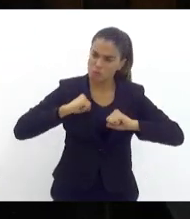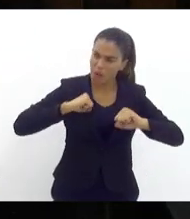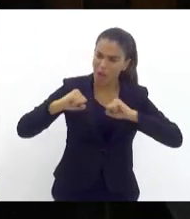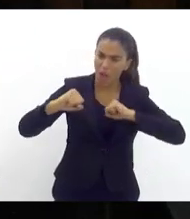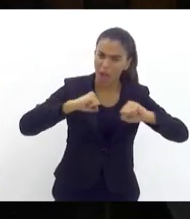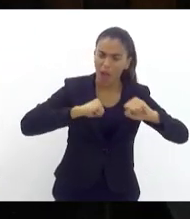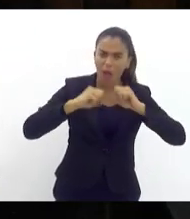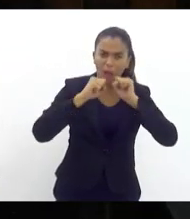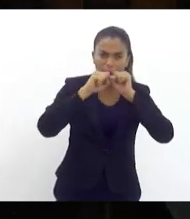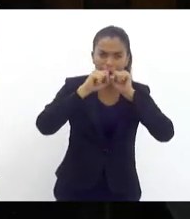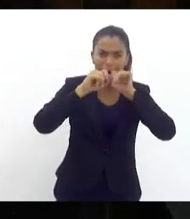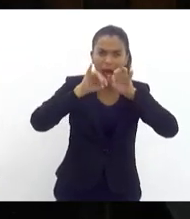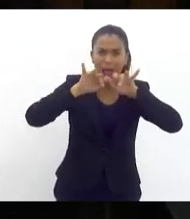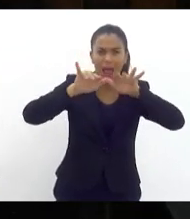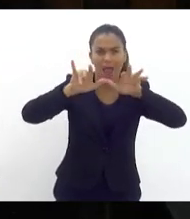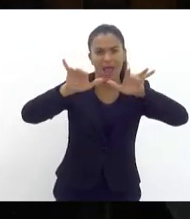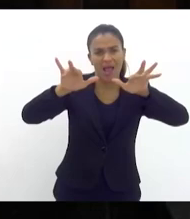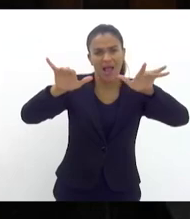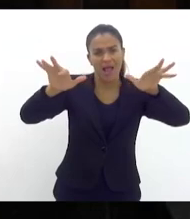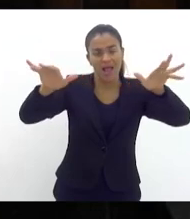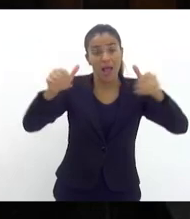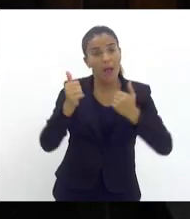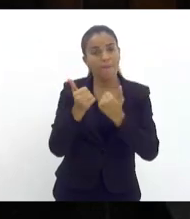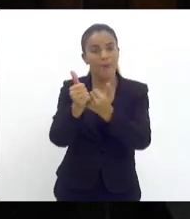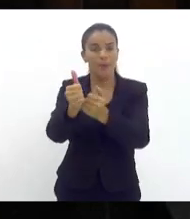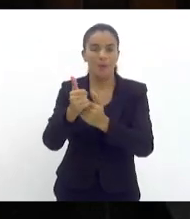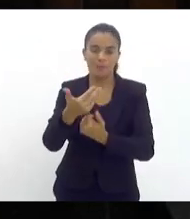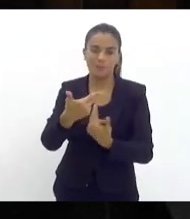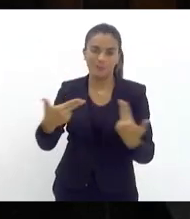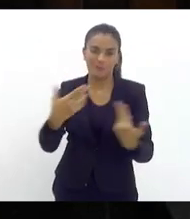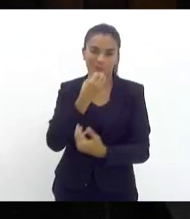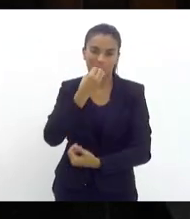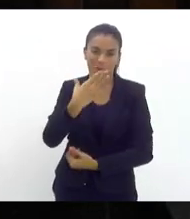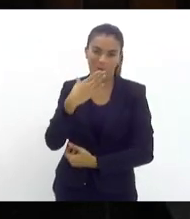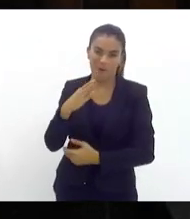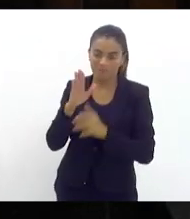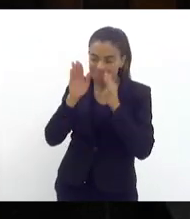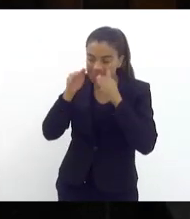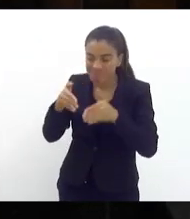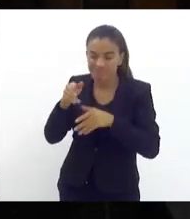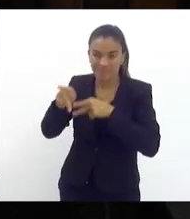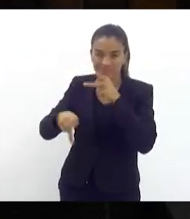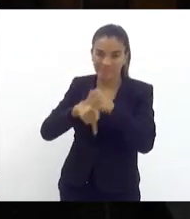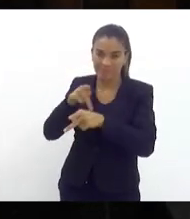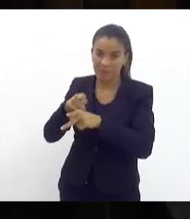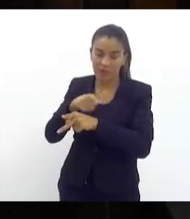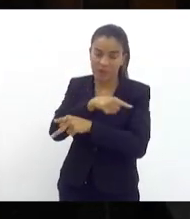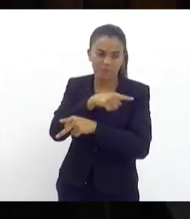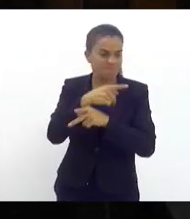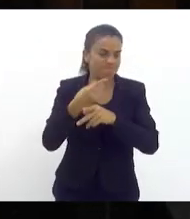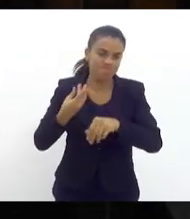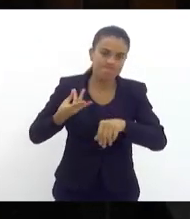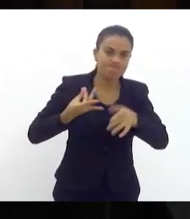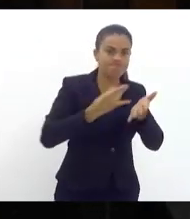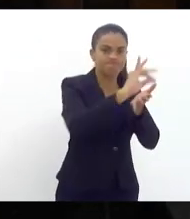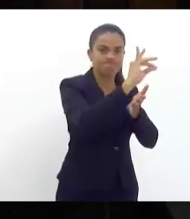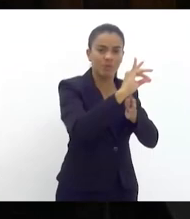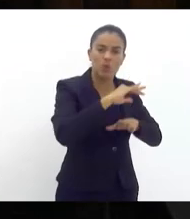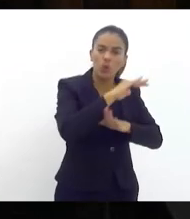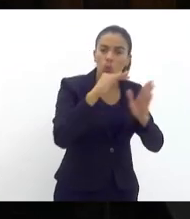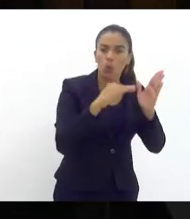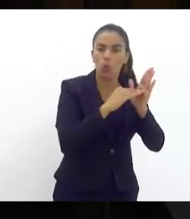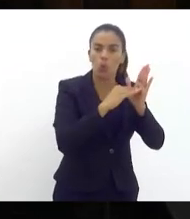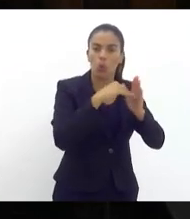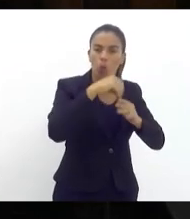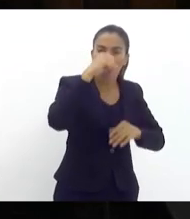e apoiamos as coisas são que são boas para a população e rejeitamos com violência toda abuso de